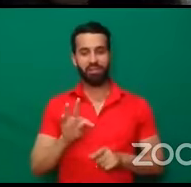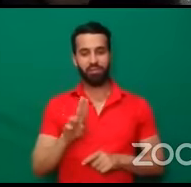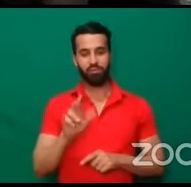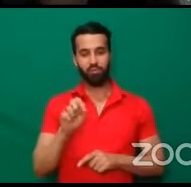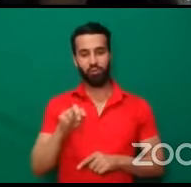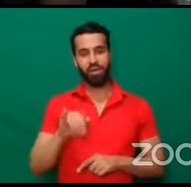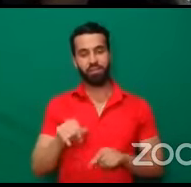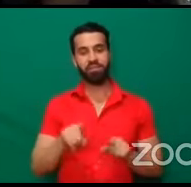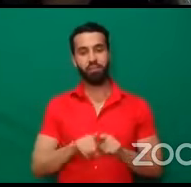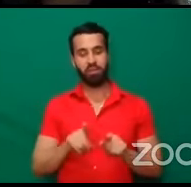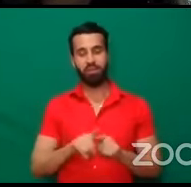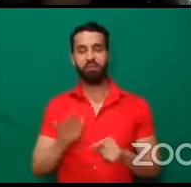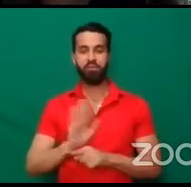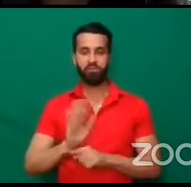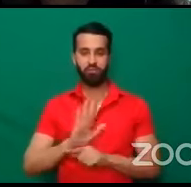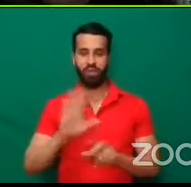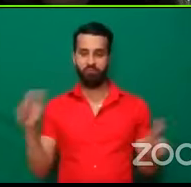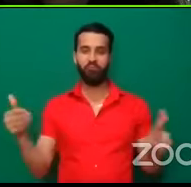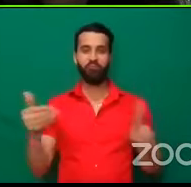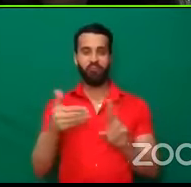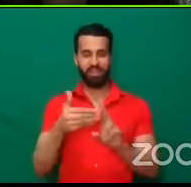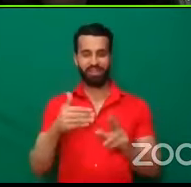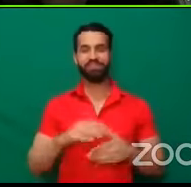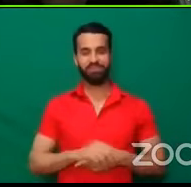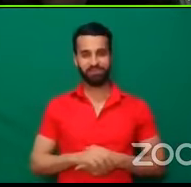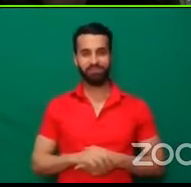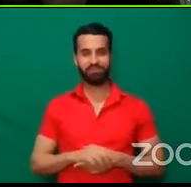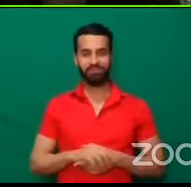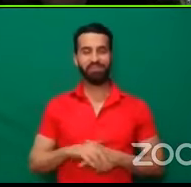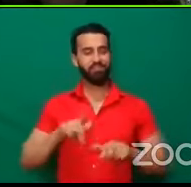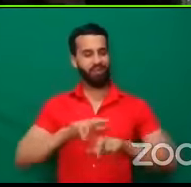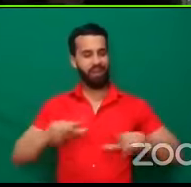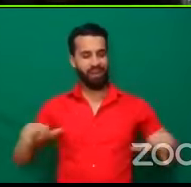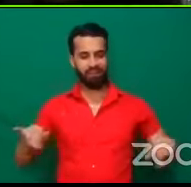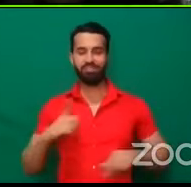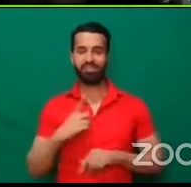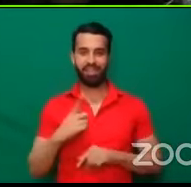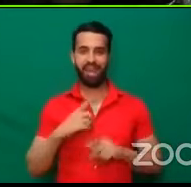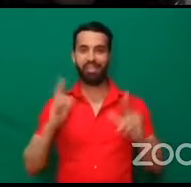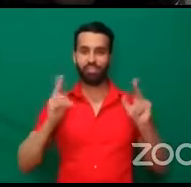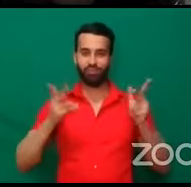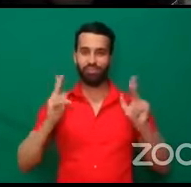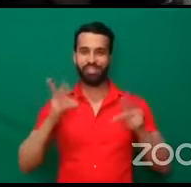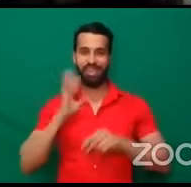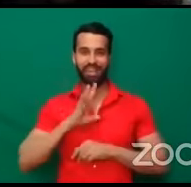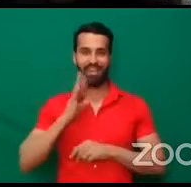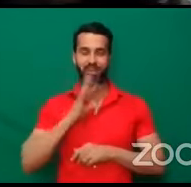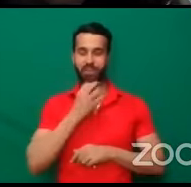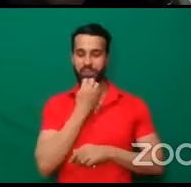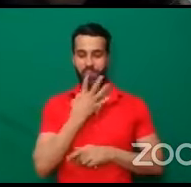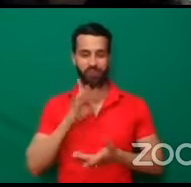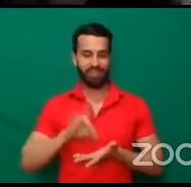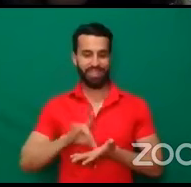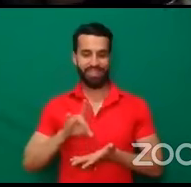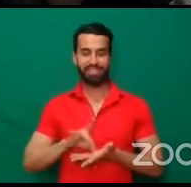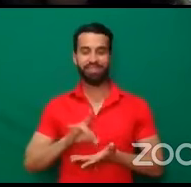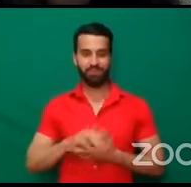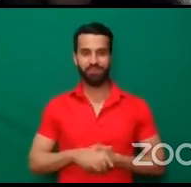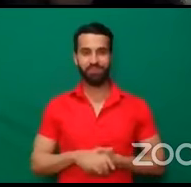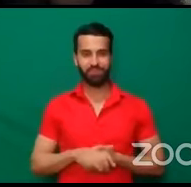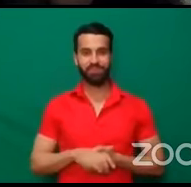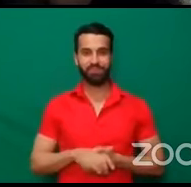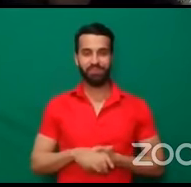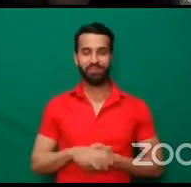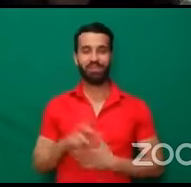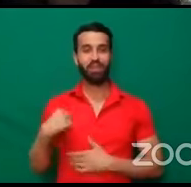filmes referência, assim, que a gente pode Legal. falar e se divertir, né? Porque tá muito bom mesmo. E a gente